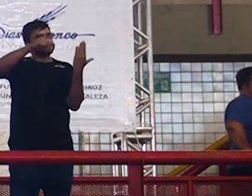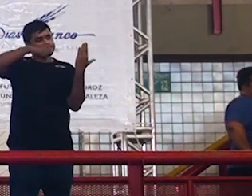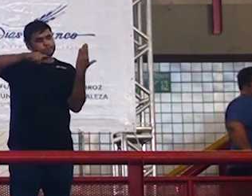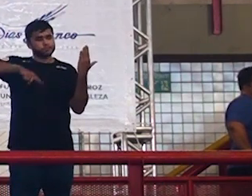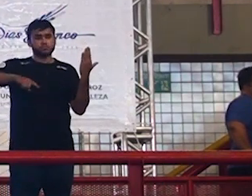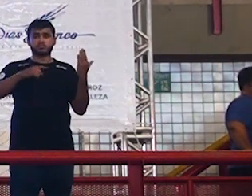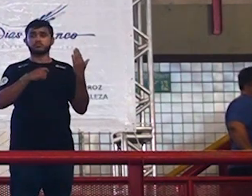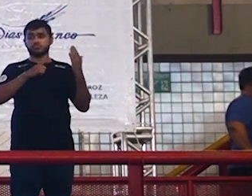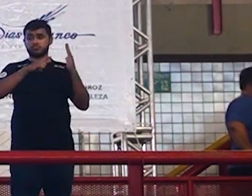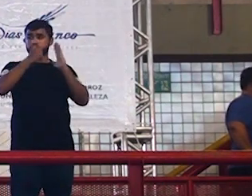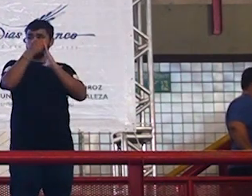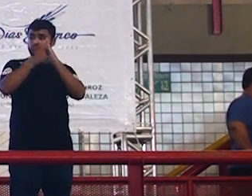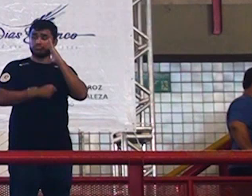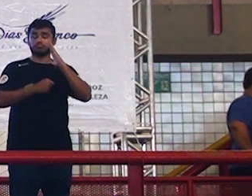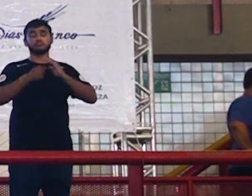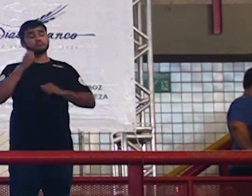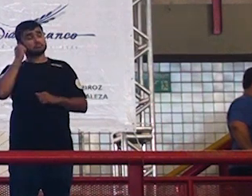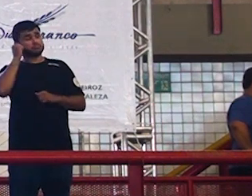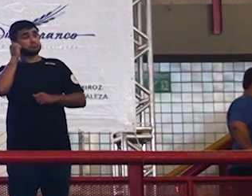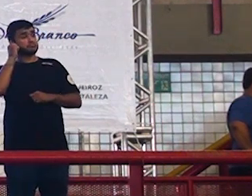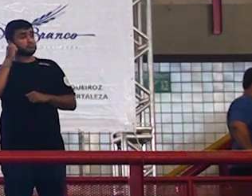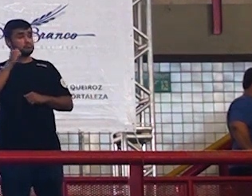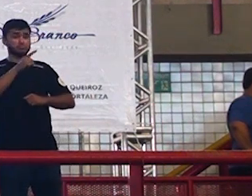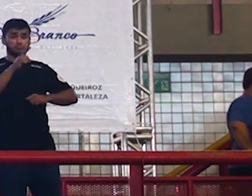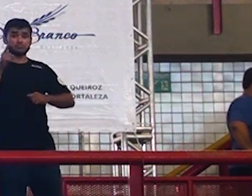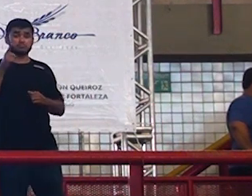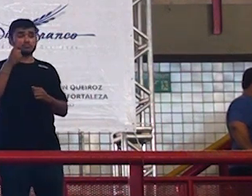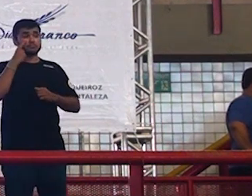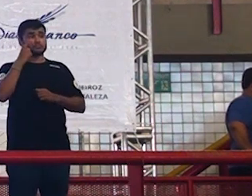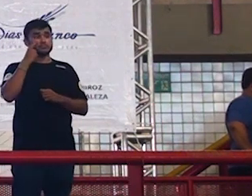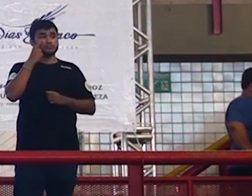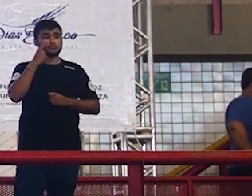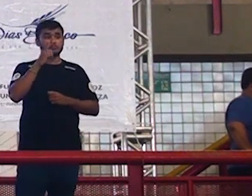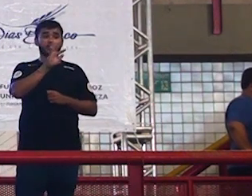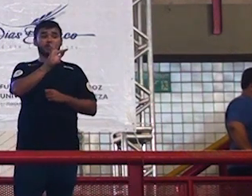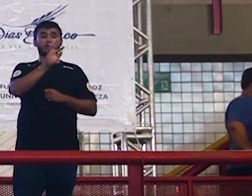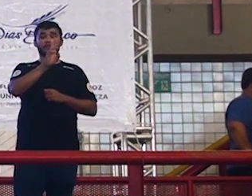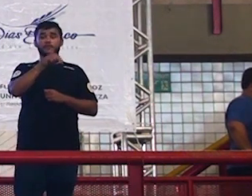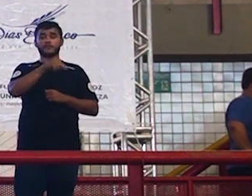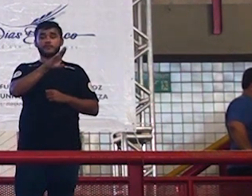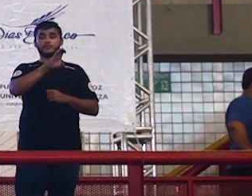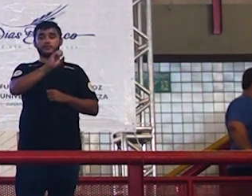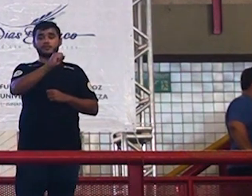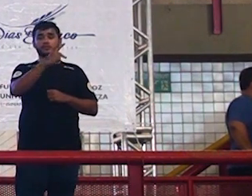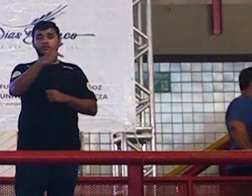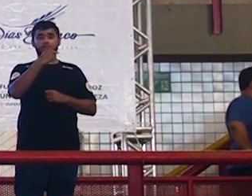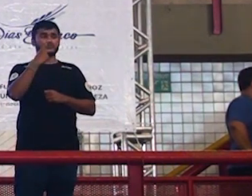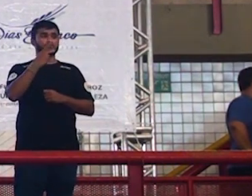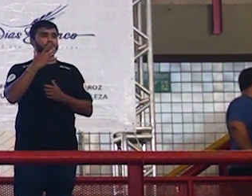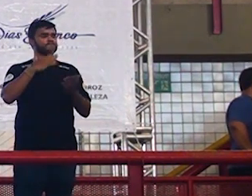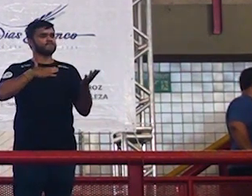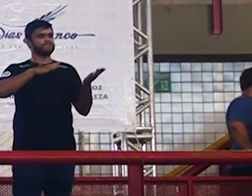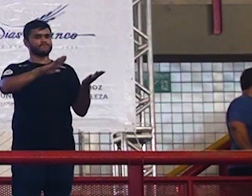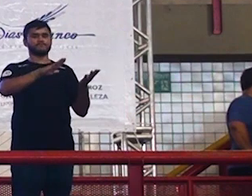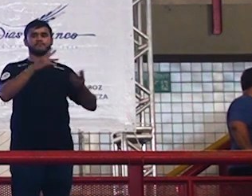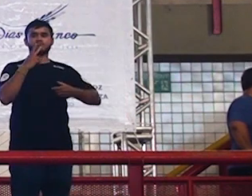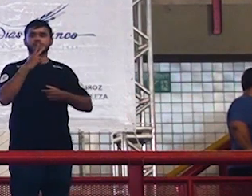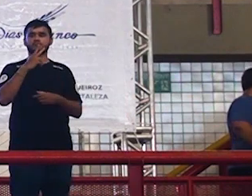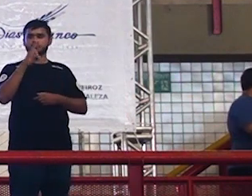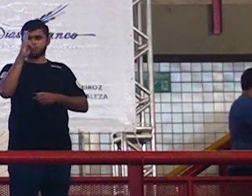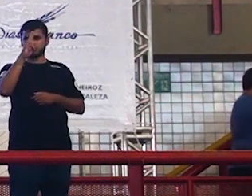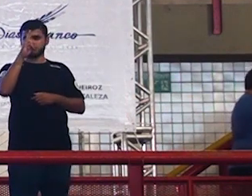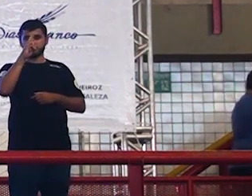fazer redação. Eu acho que você não gostou muito da banca VUNESP. Para começar com um tema que eles fizeram, que